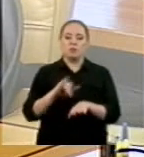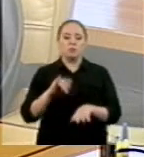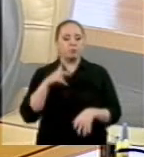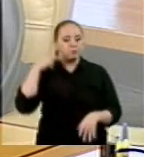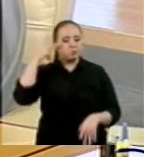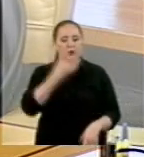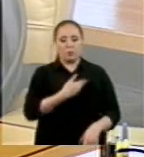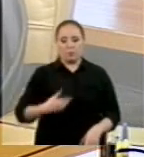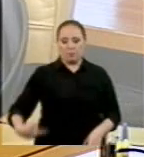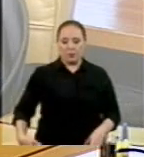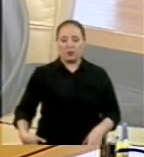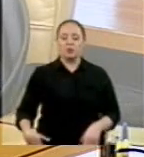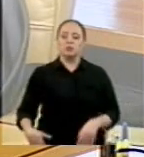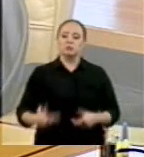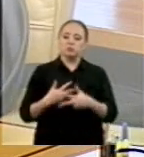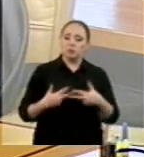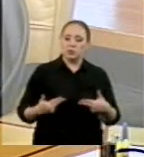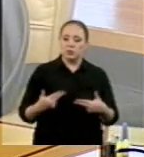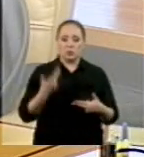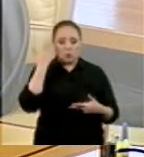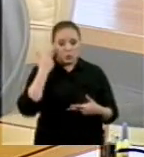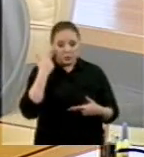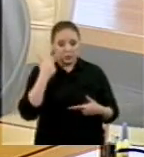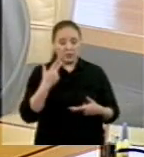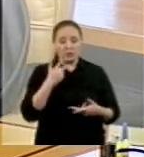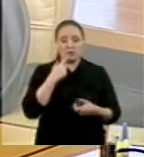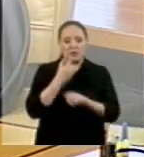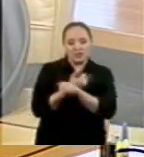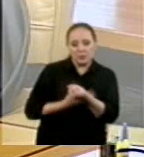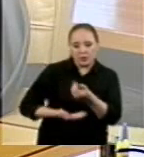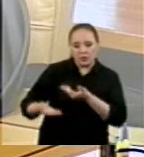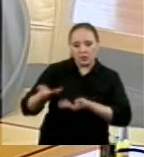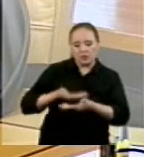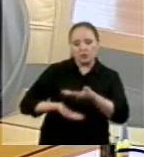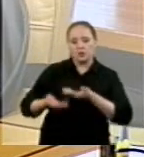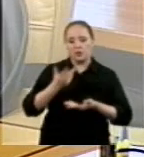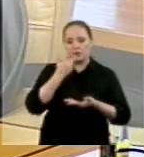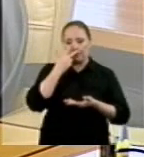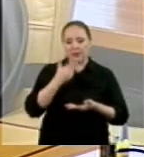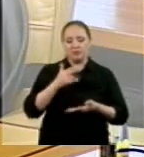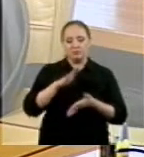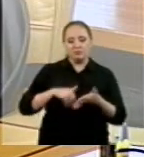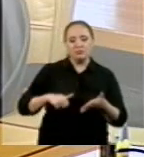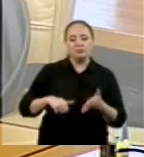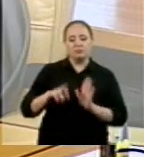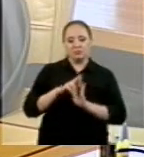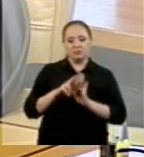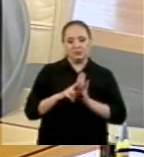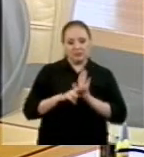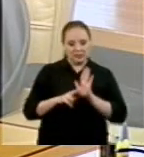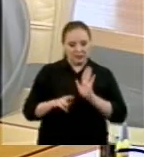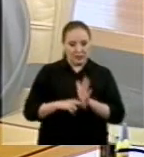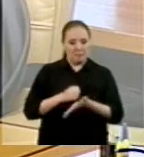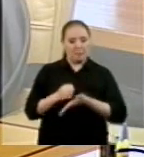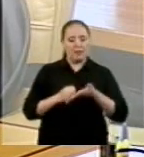políticas públicas de feitio normativo para a doação de sangue deixarem de lado restrições baseadas